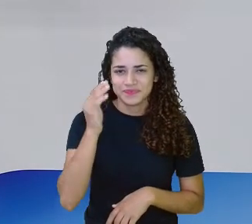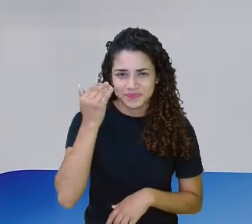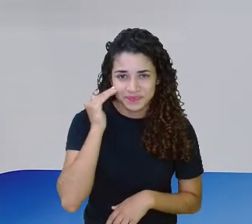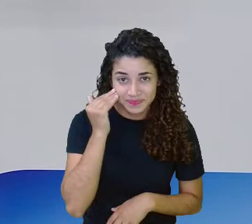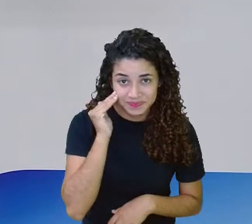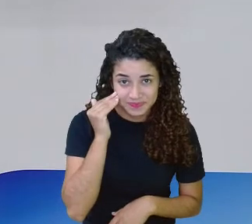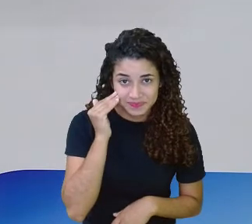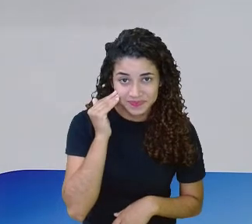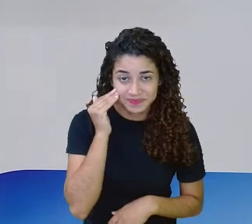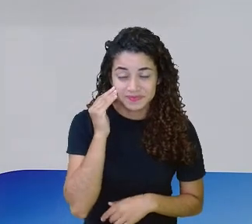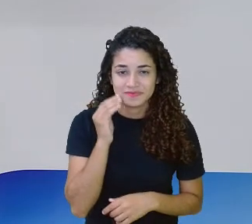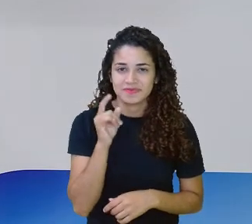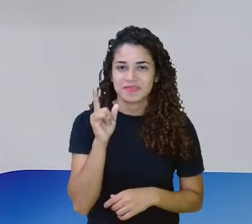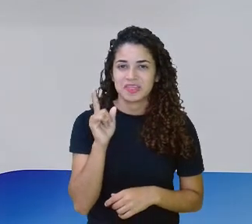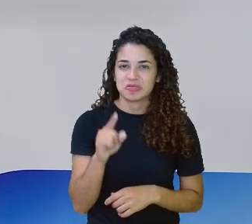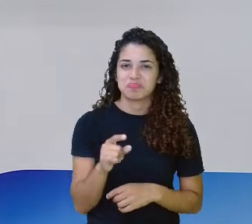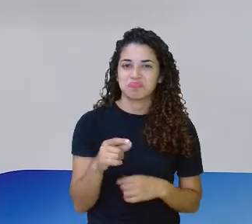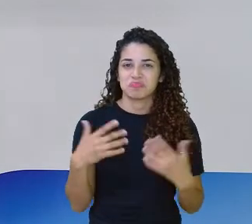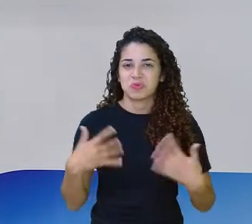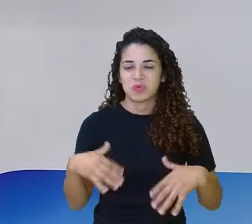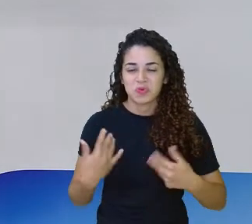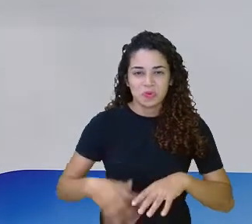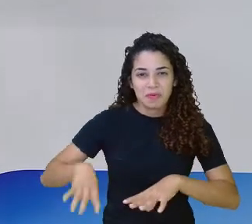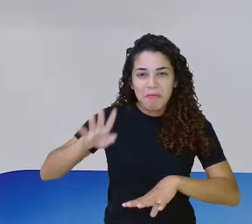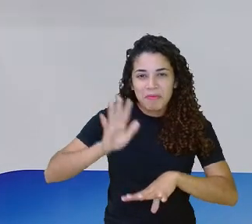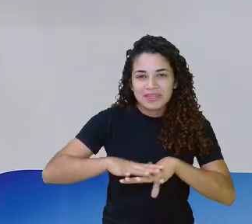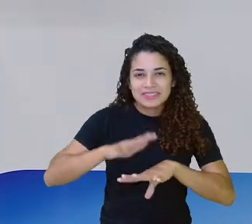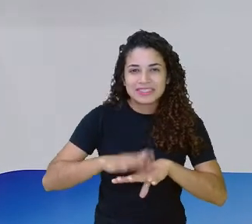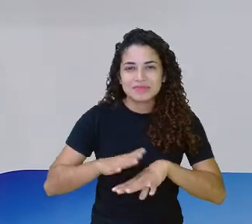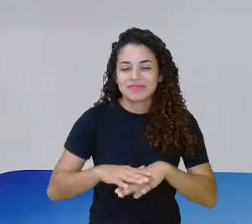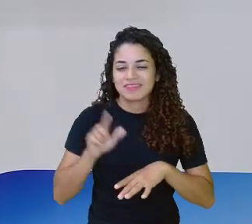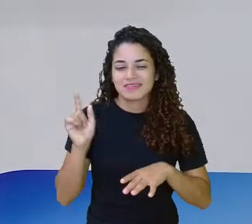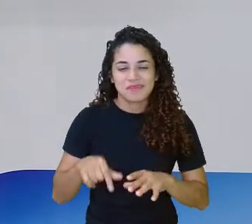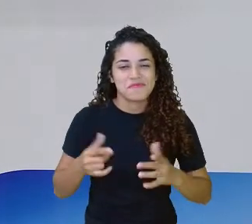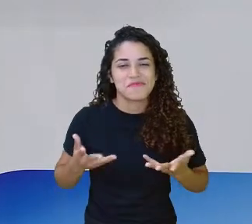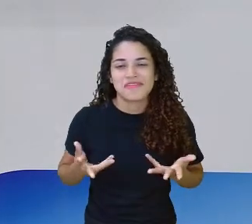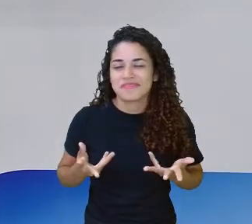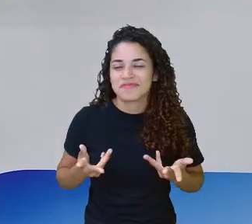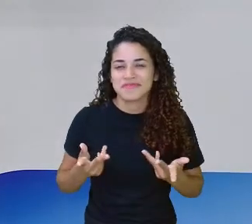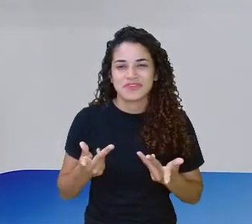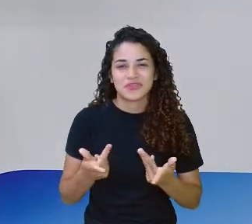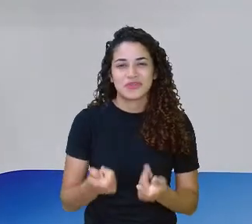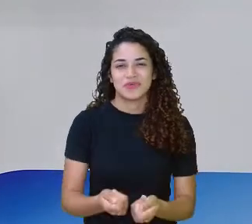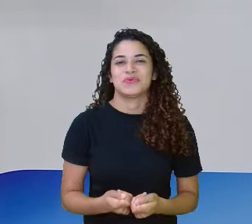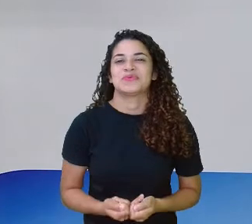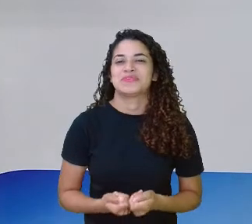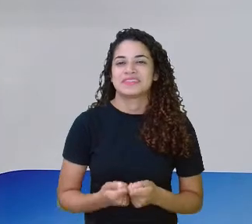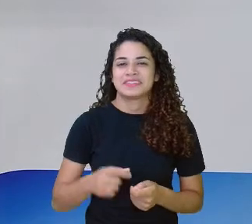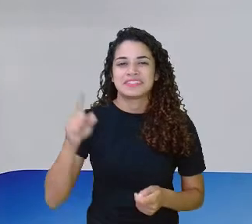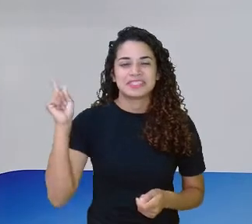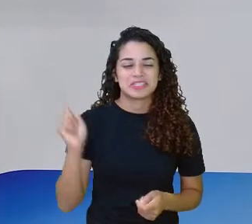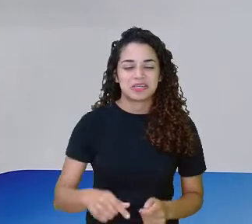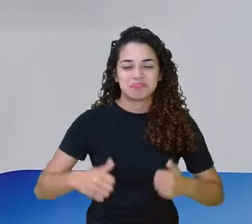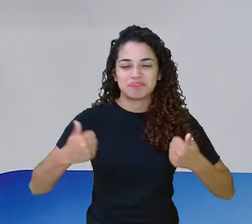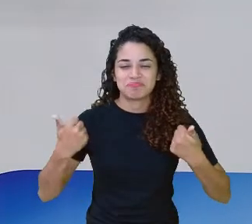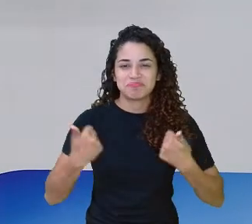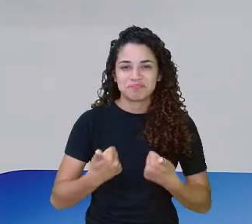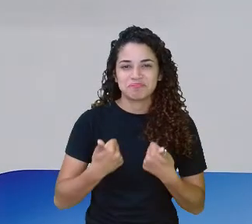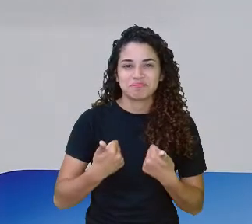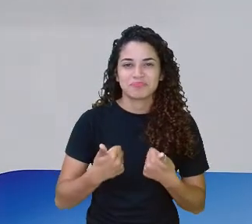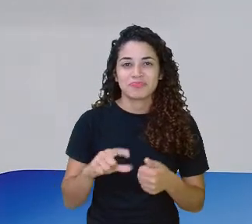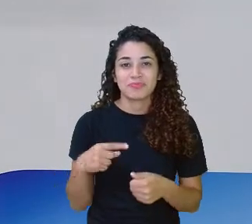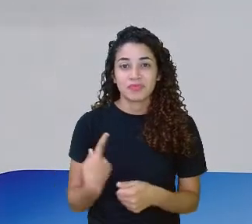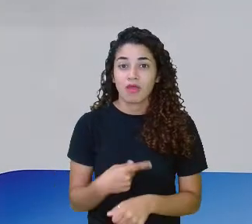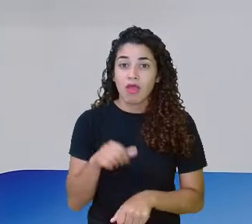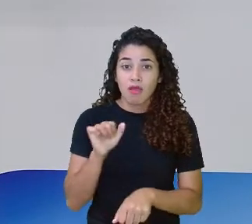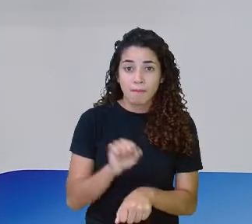Entenderam? É show, né? Não? Matemática é maravilhoso, né? Matemática é show. A gente para